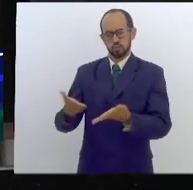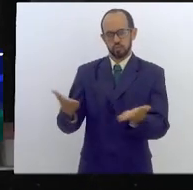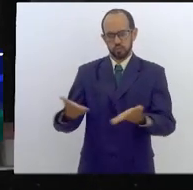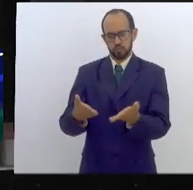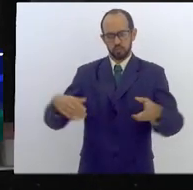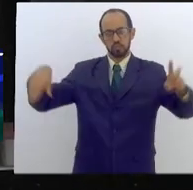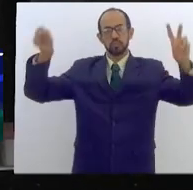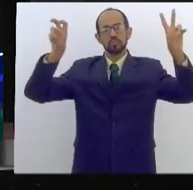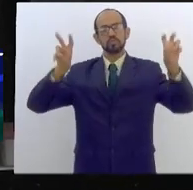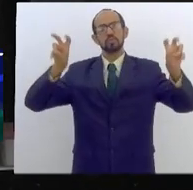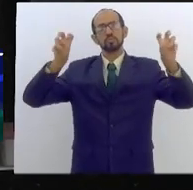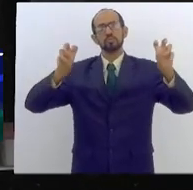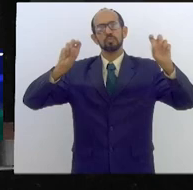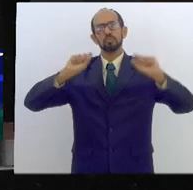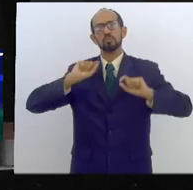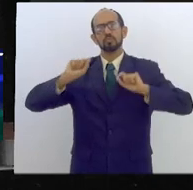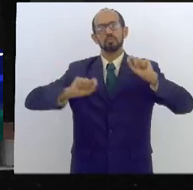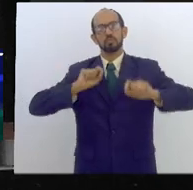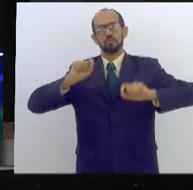título é o seguinte: